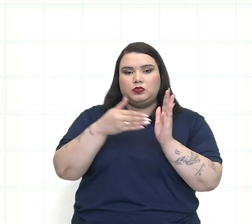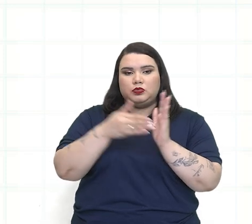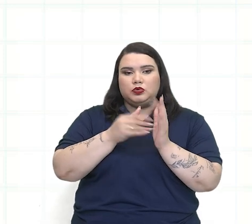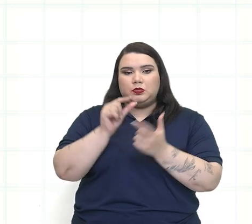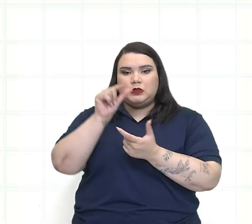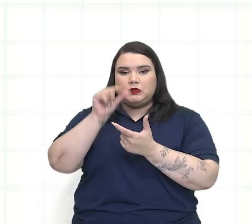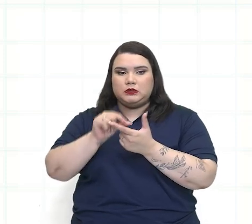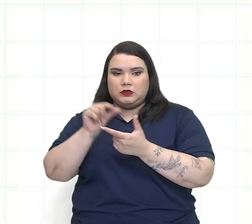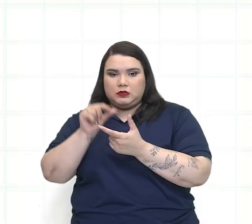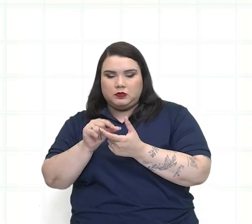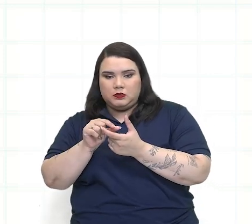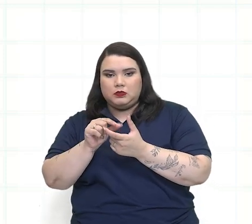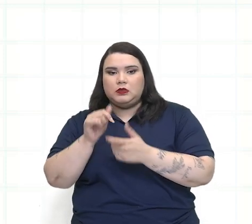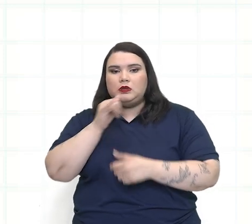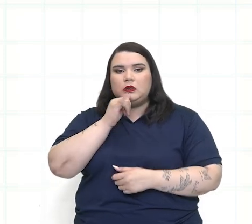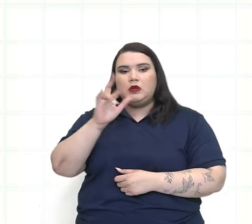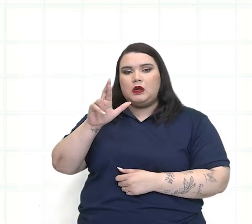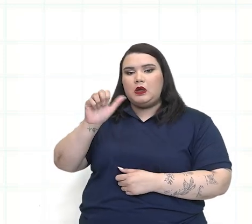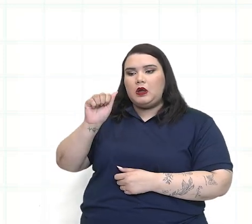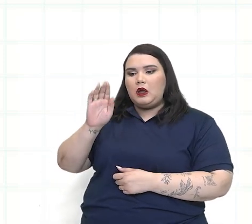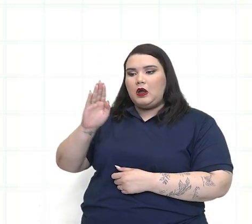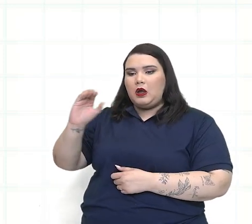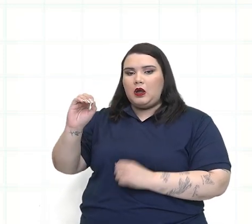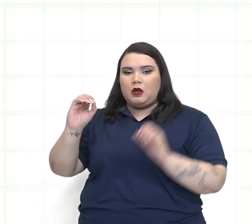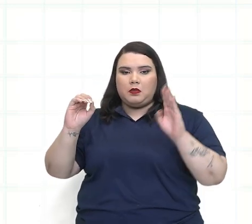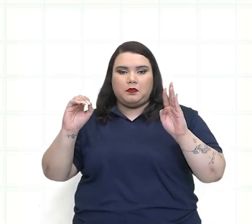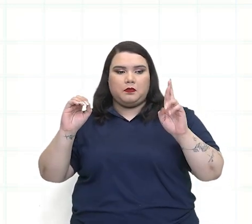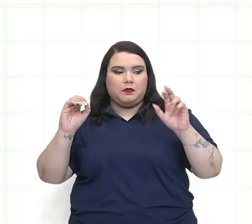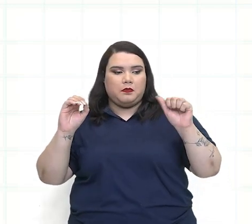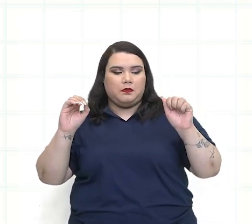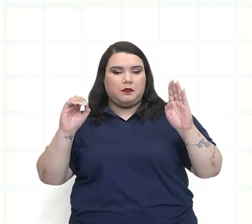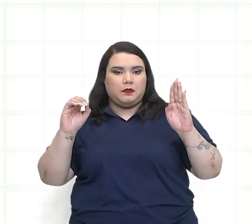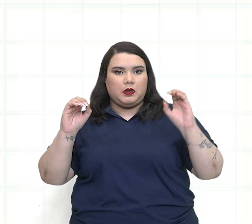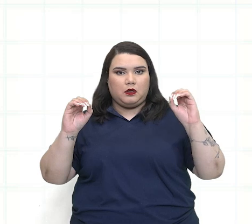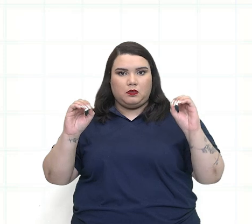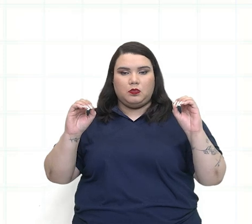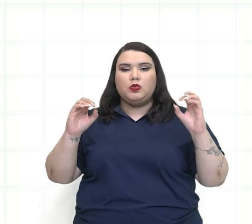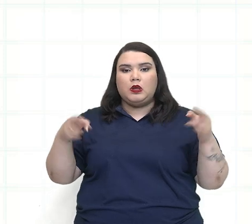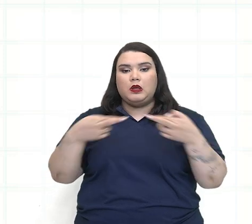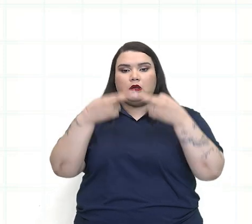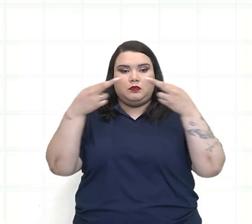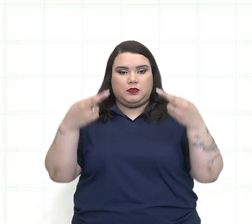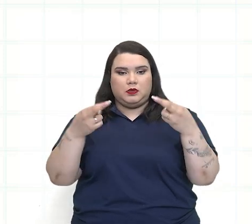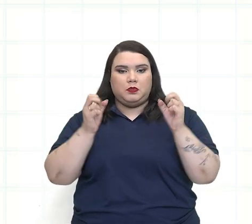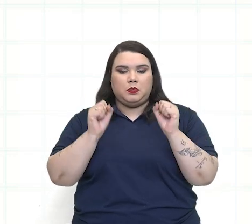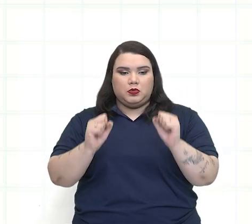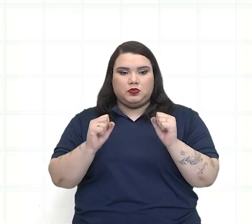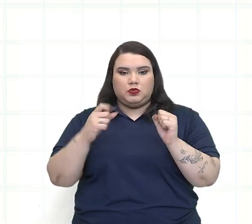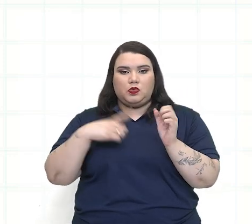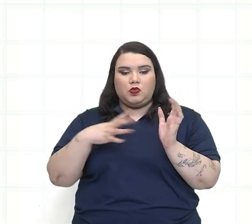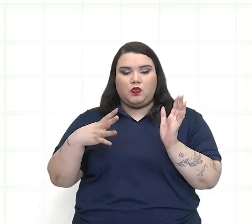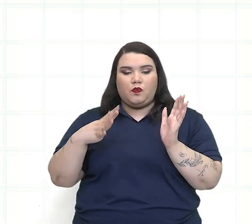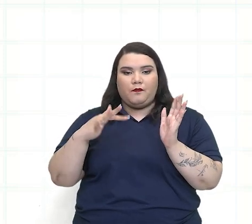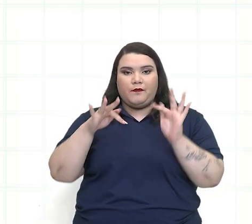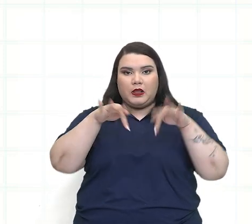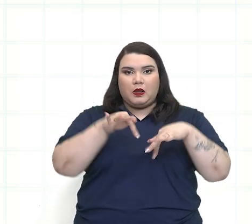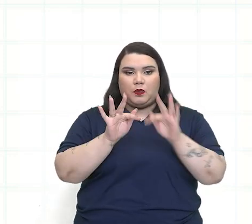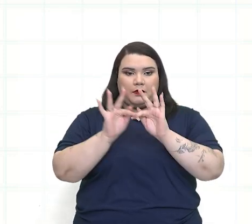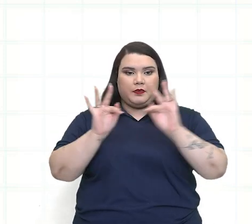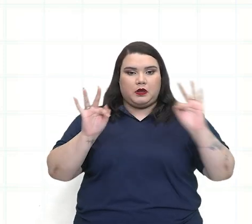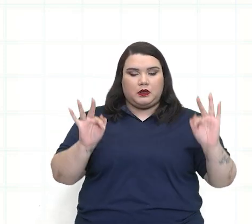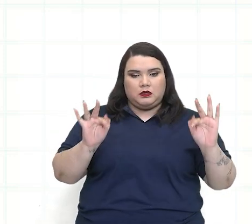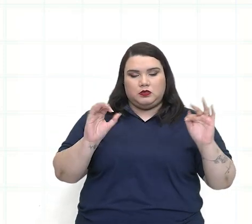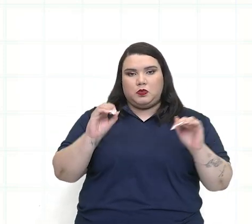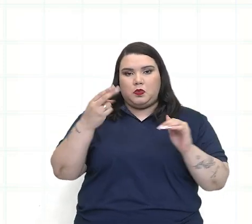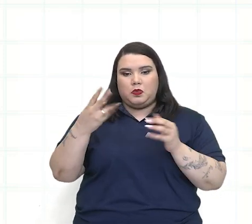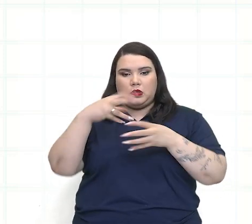das palavras, como rabo, brabo, né, como vocês podem observar aqui. Pode correr no final ou no interior, chamamos